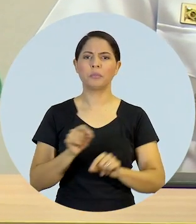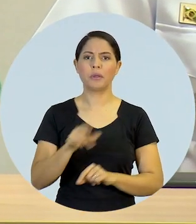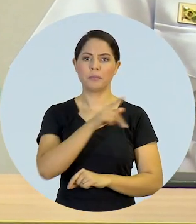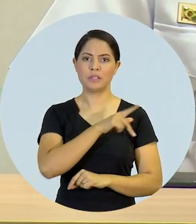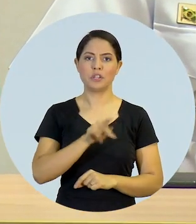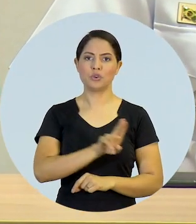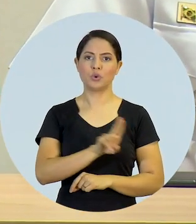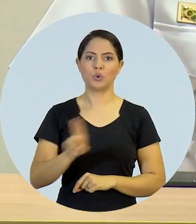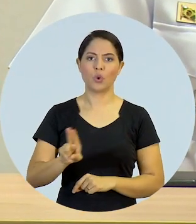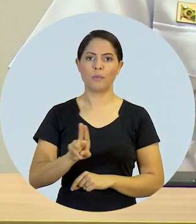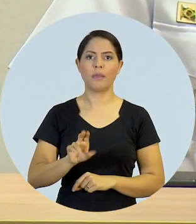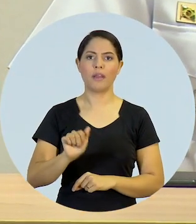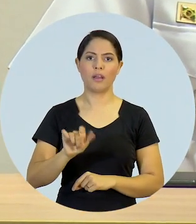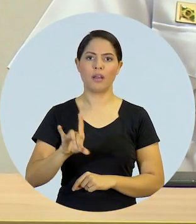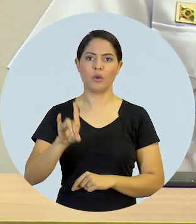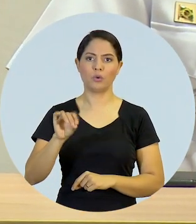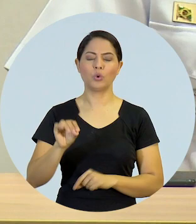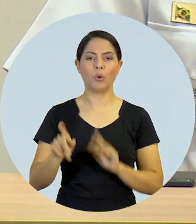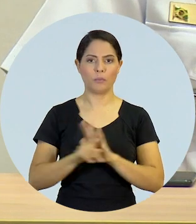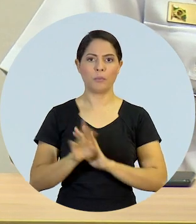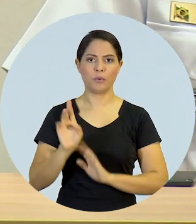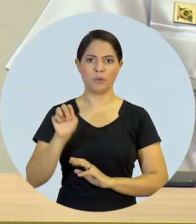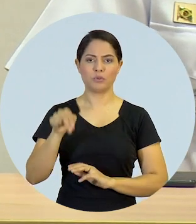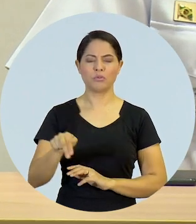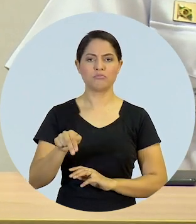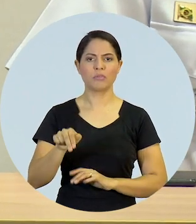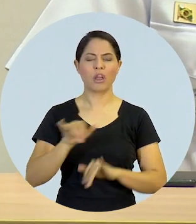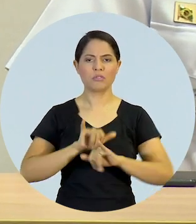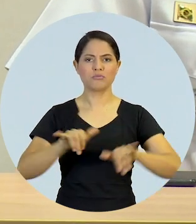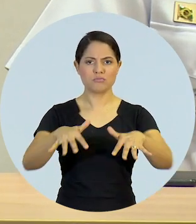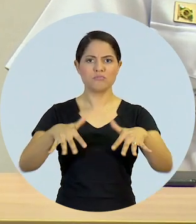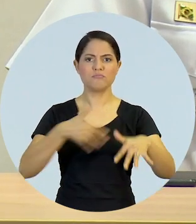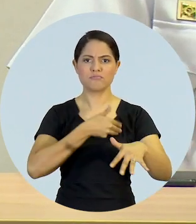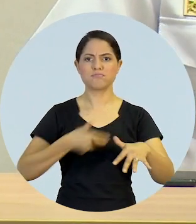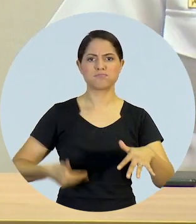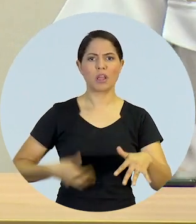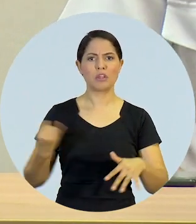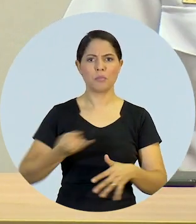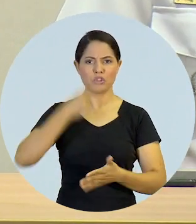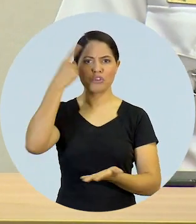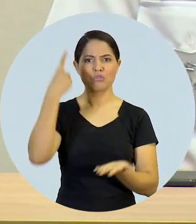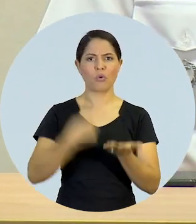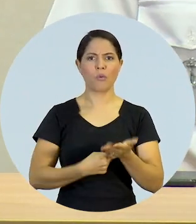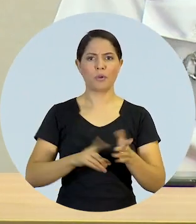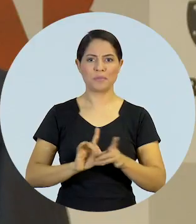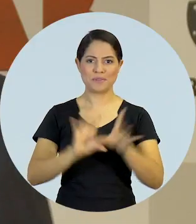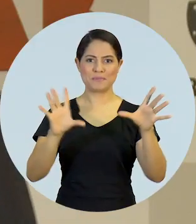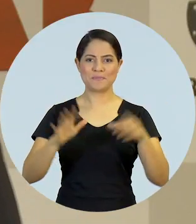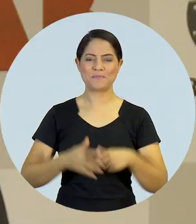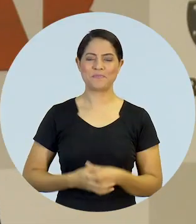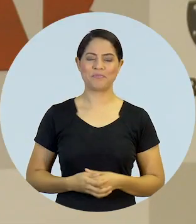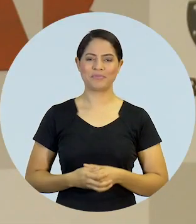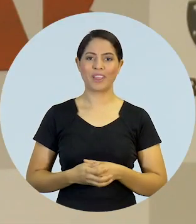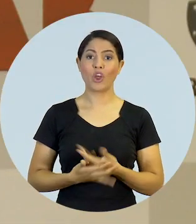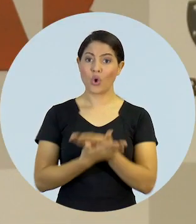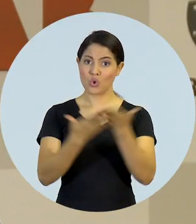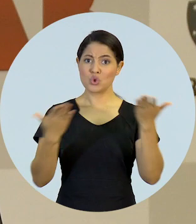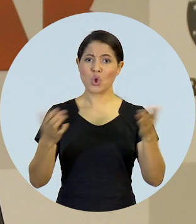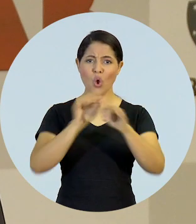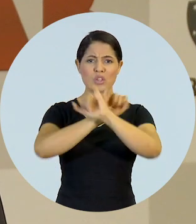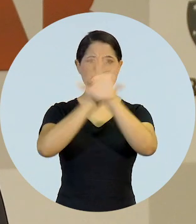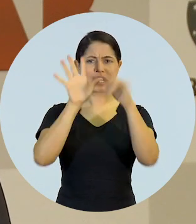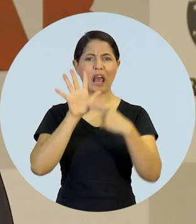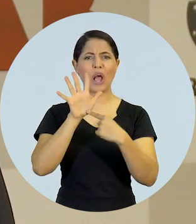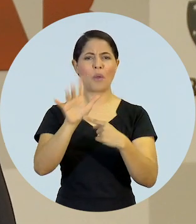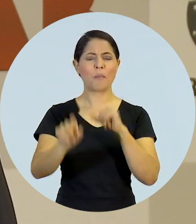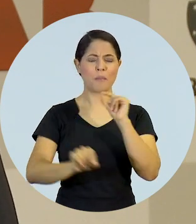Aldo Medeiros, com a realização da audiência, a OAB cumpriu mais uma vez o compromisso com a democracia. Nós deixamos muito claro aqui,